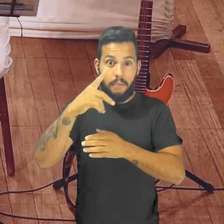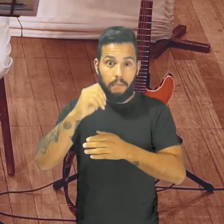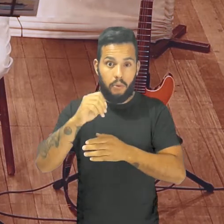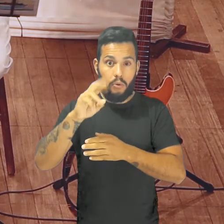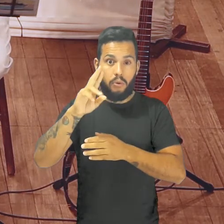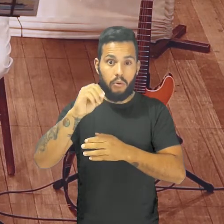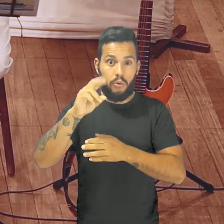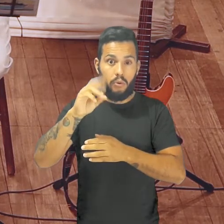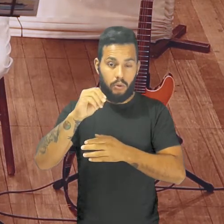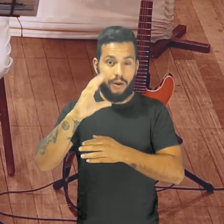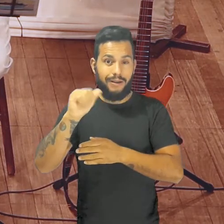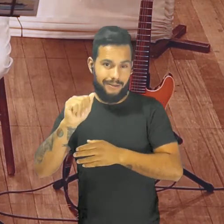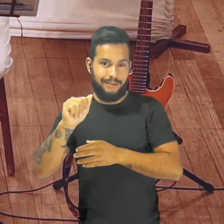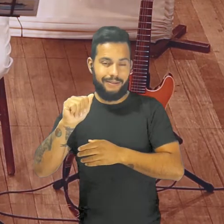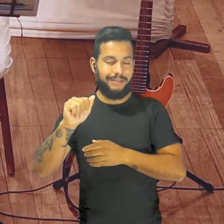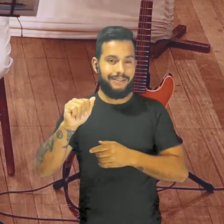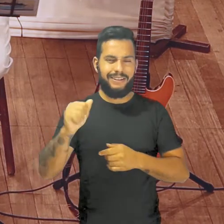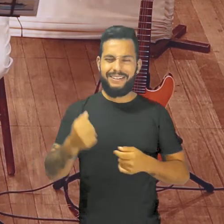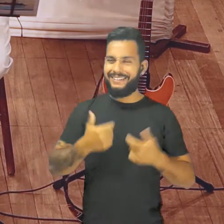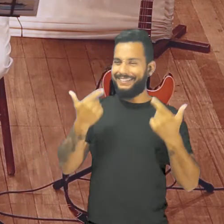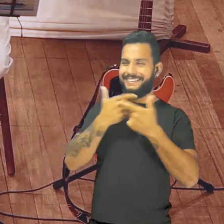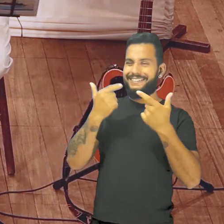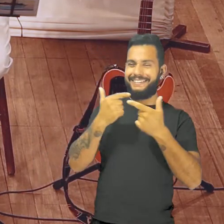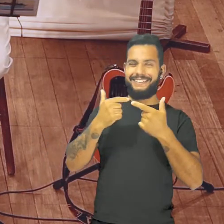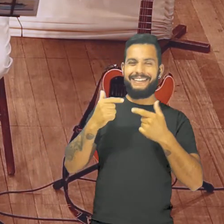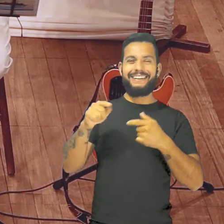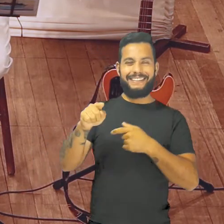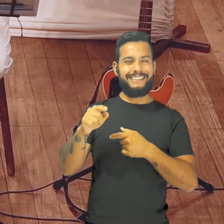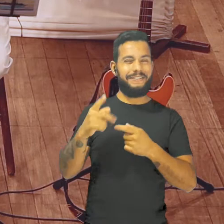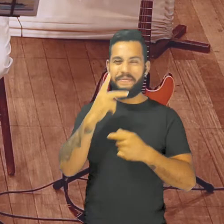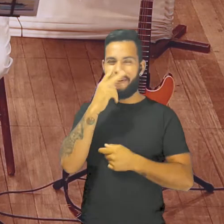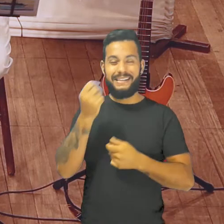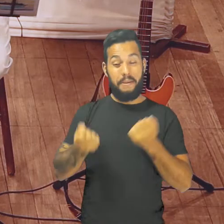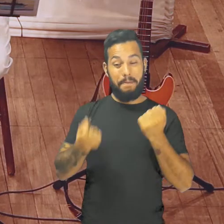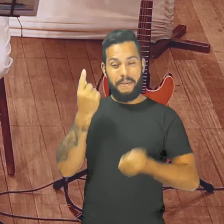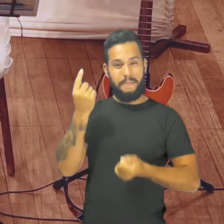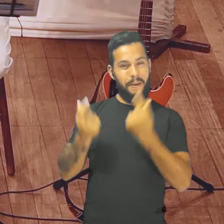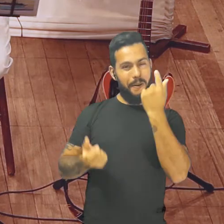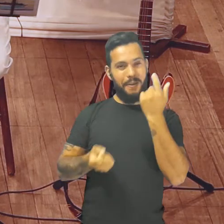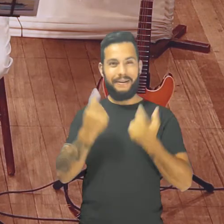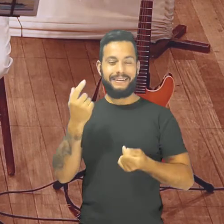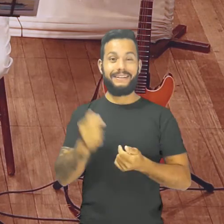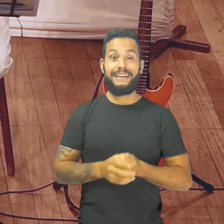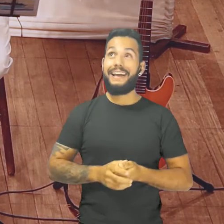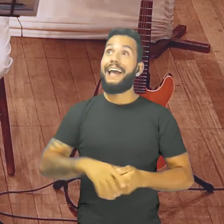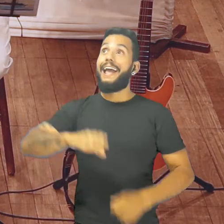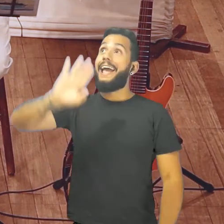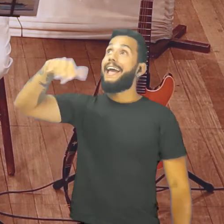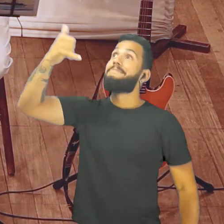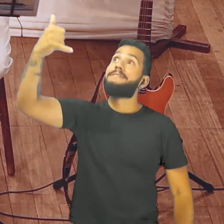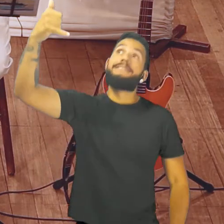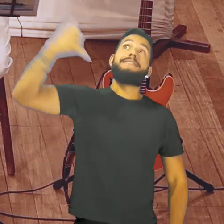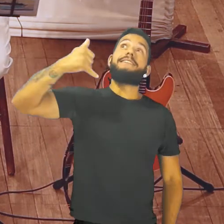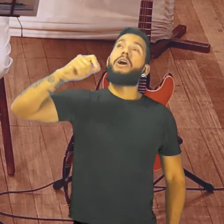graça, riu e perguntou se a Pororoca pulava que nem pipoca. Me diga, dona Aurora, o